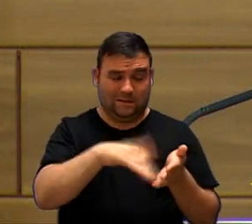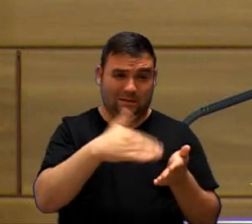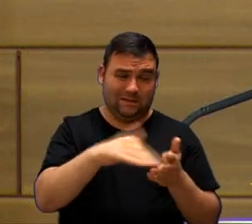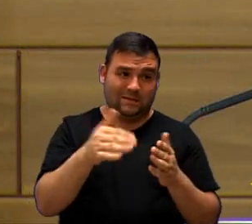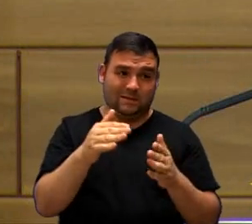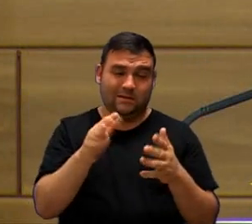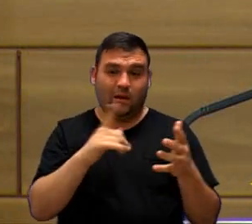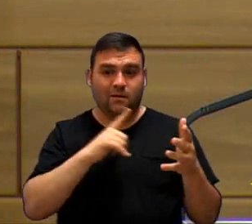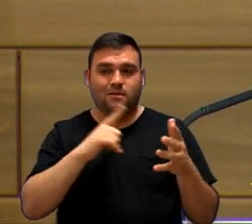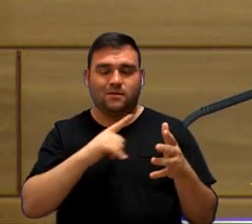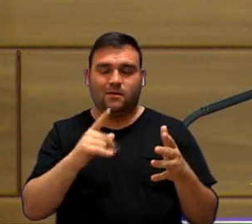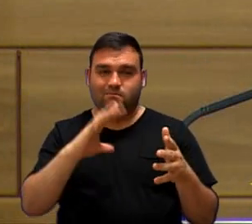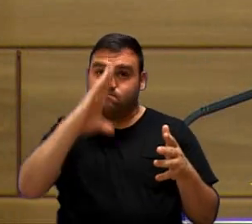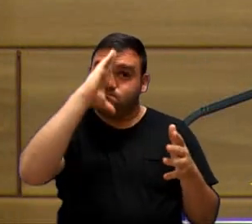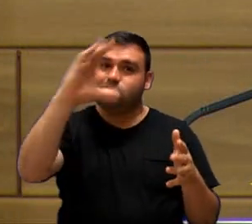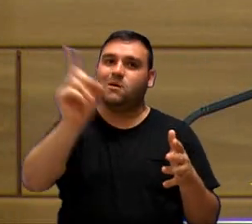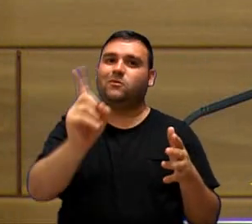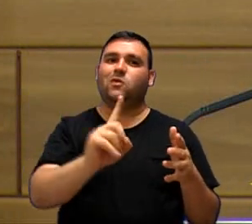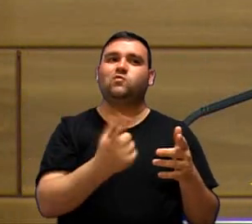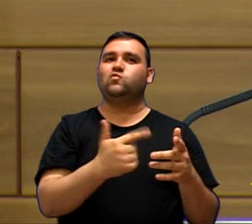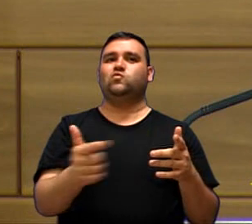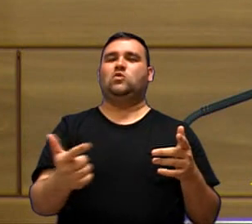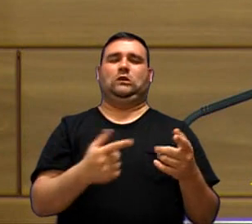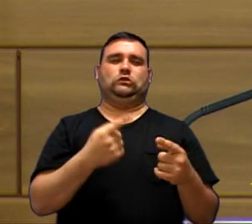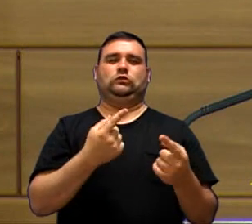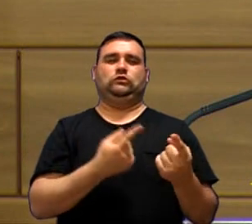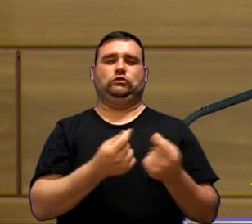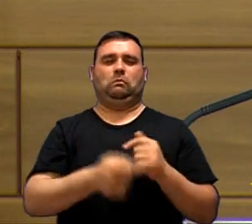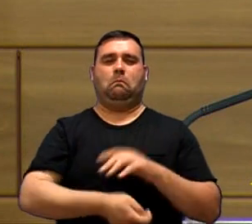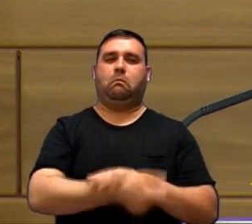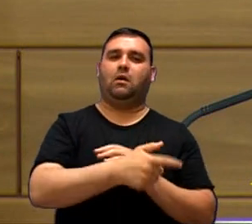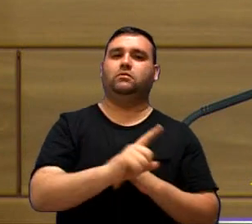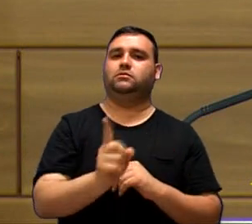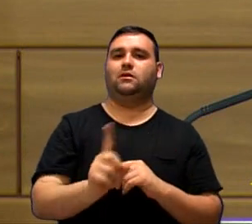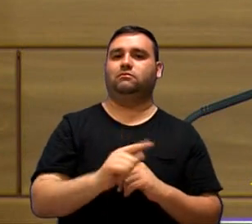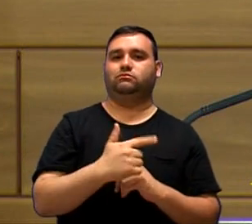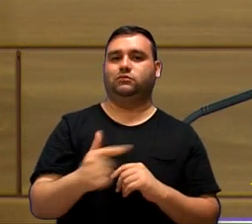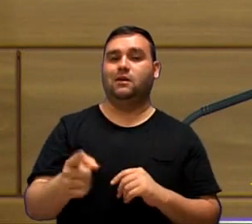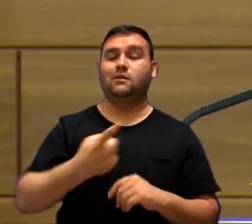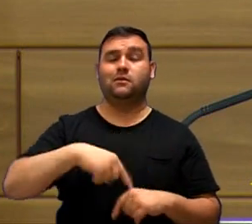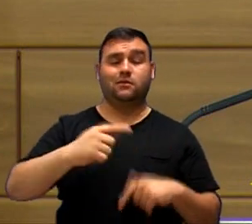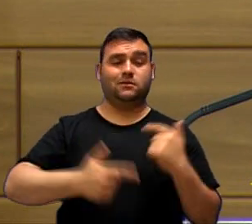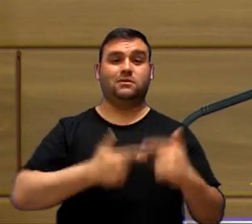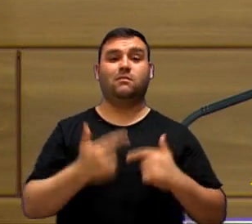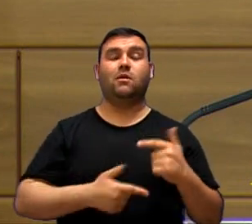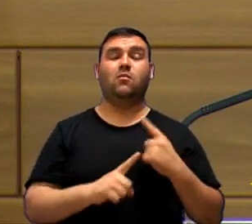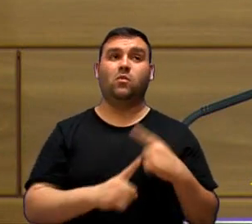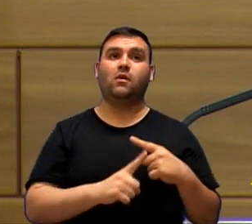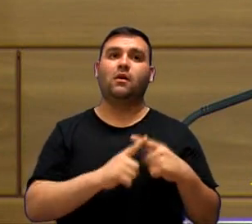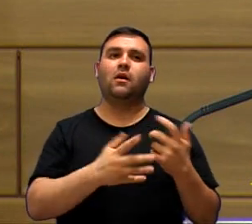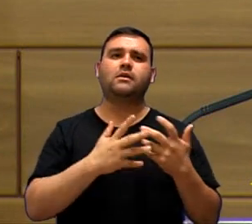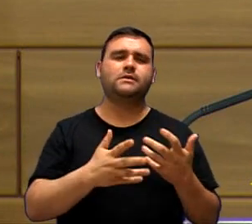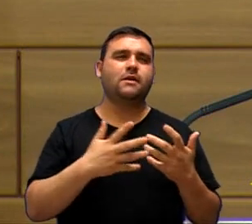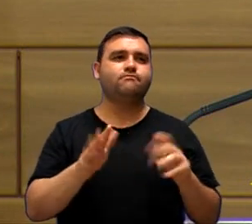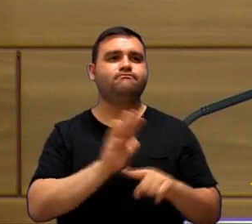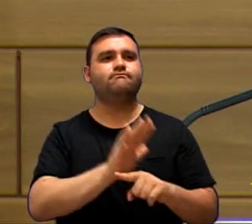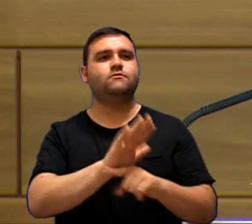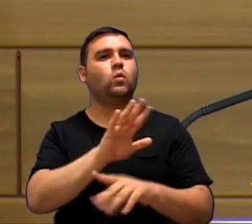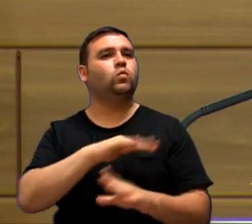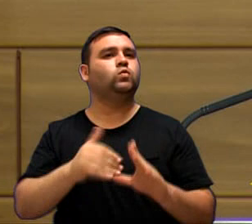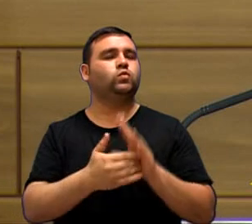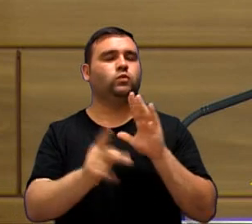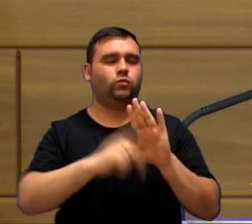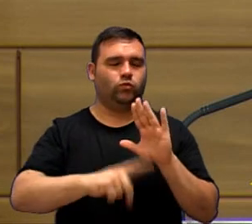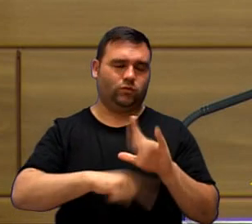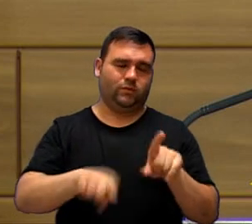meio, portanto, assim, não tem grandes investimentos, praticamente nós trabalhamos para viabilizar todos os projetos de